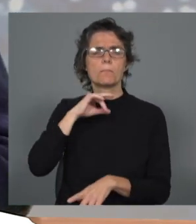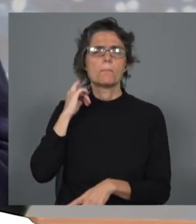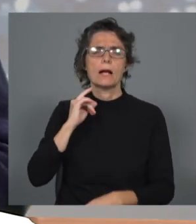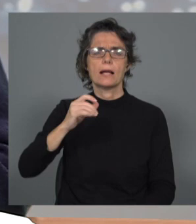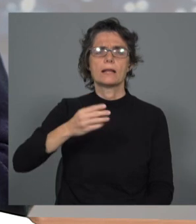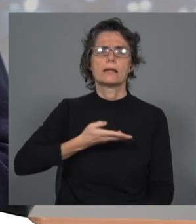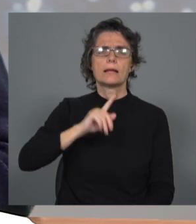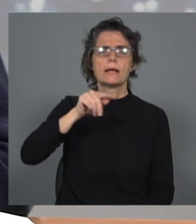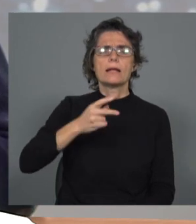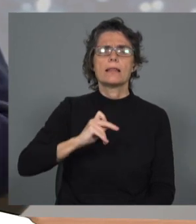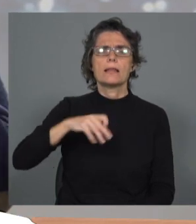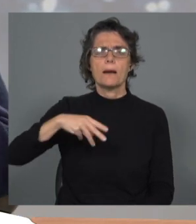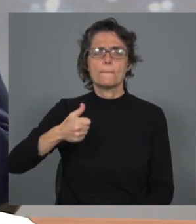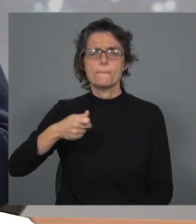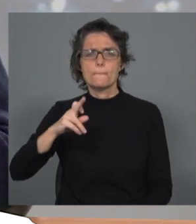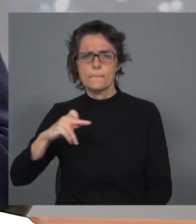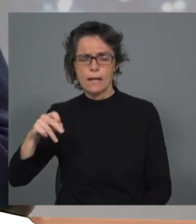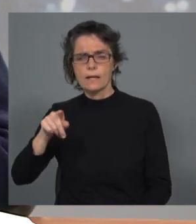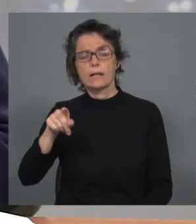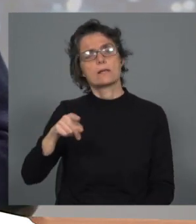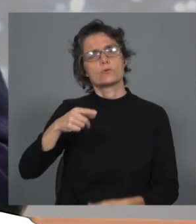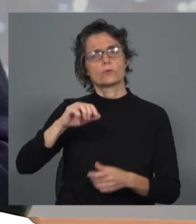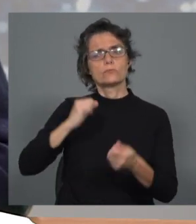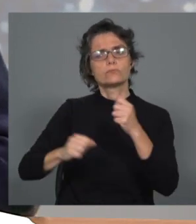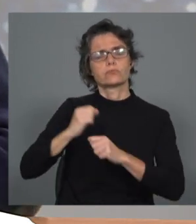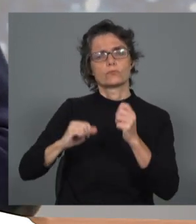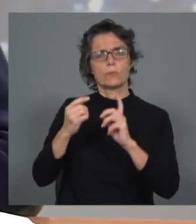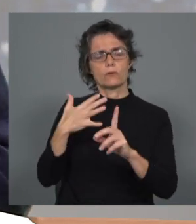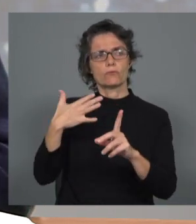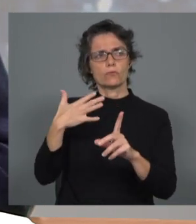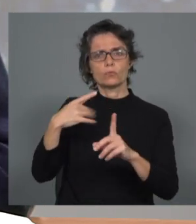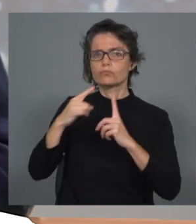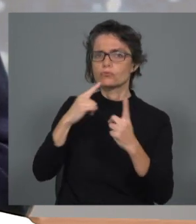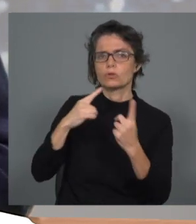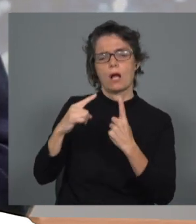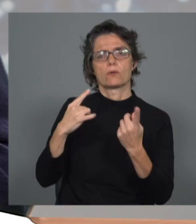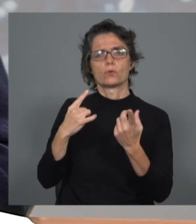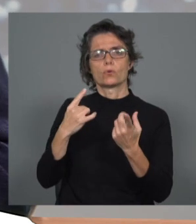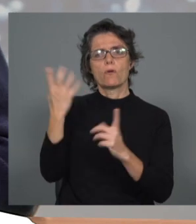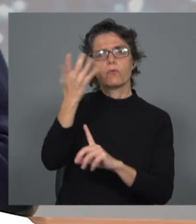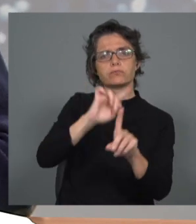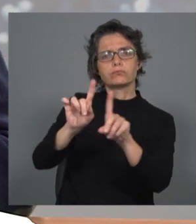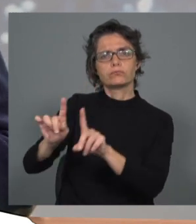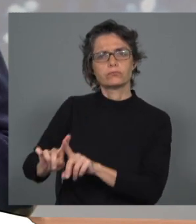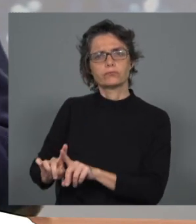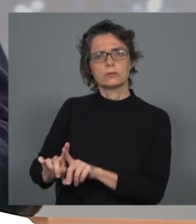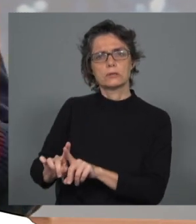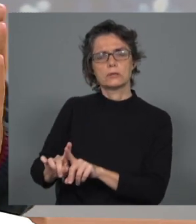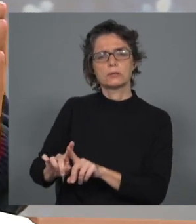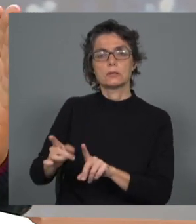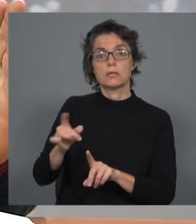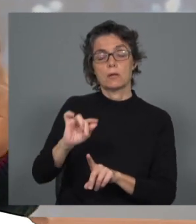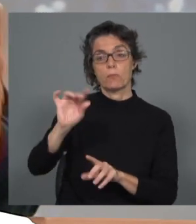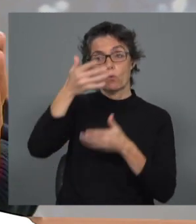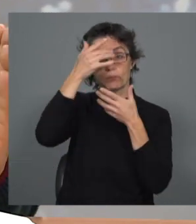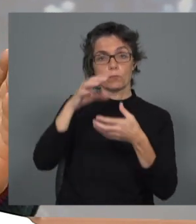movimento de diálogo intercultural com os muçulmanos em Mindanao, ele também podia